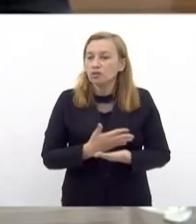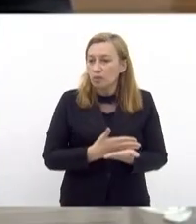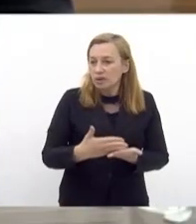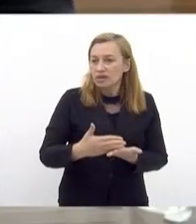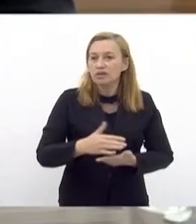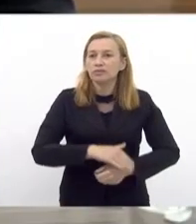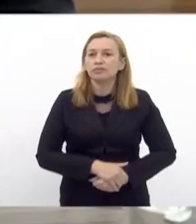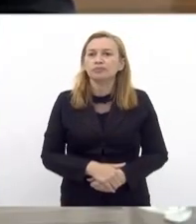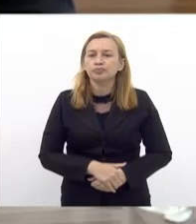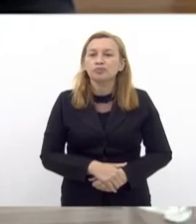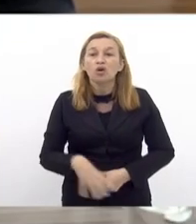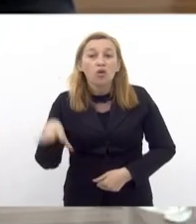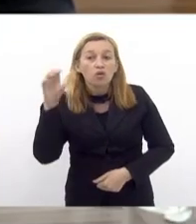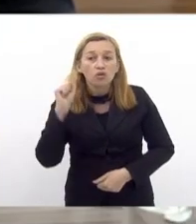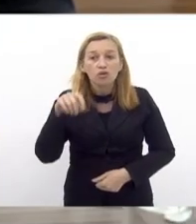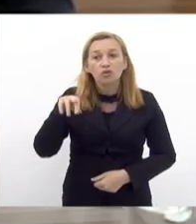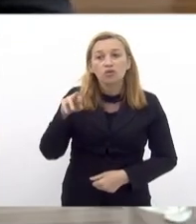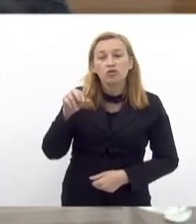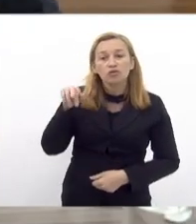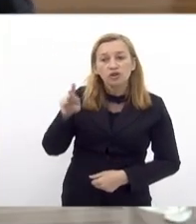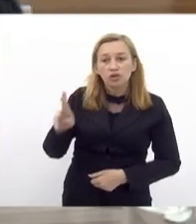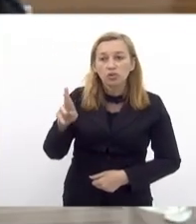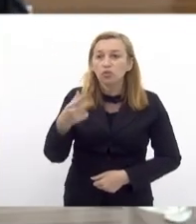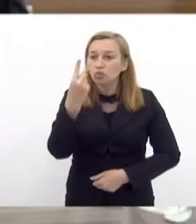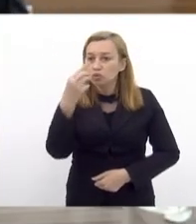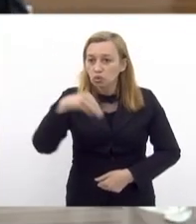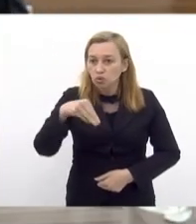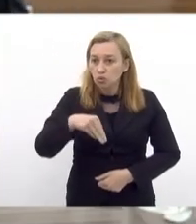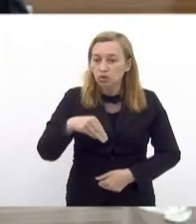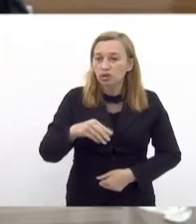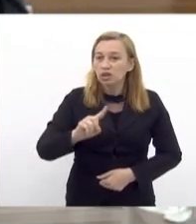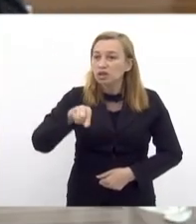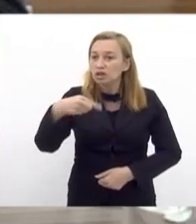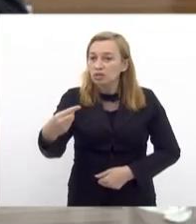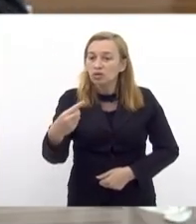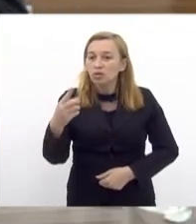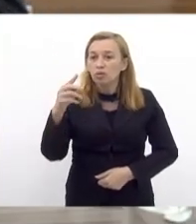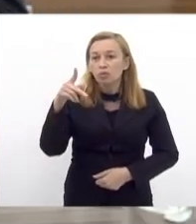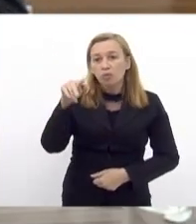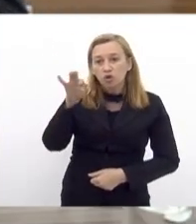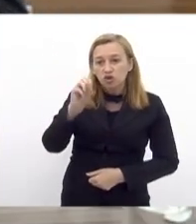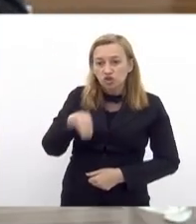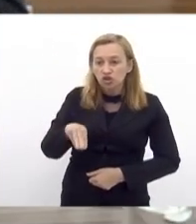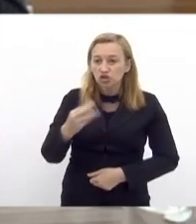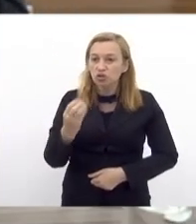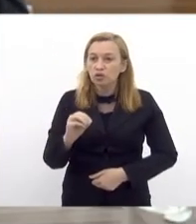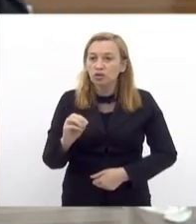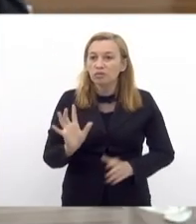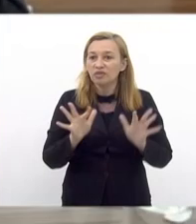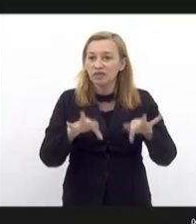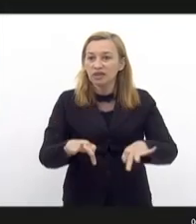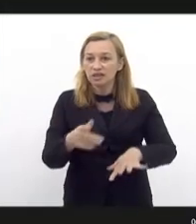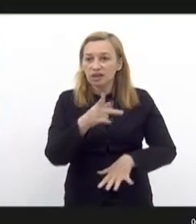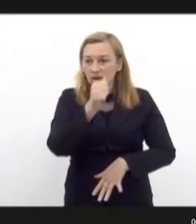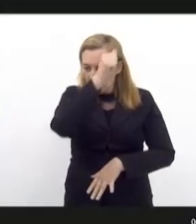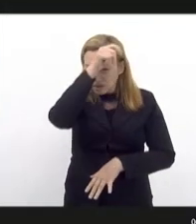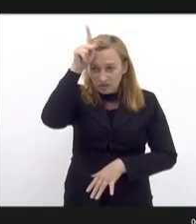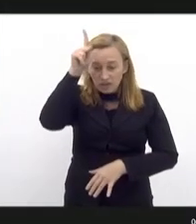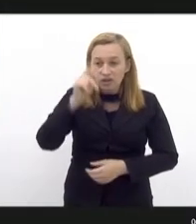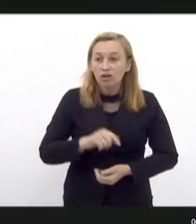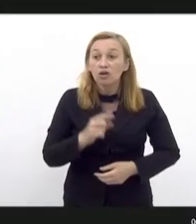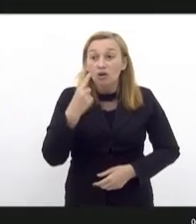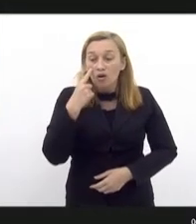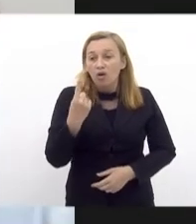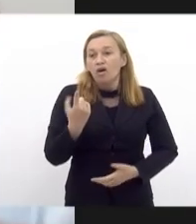tradição. Vamos ouvir o Victor um minuto, seguida Portinho, para encerrar o nosso prefeito.